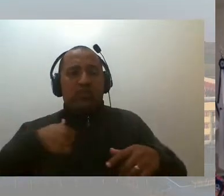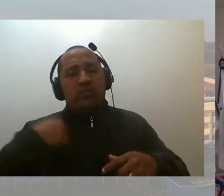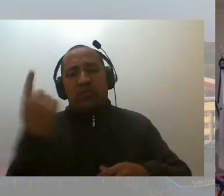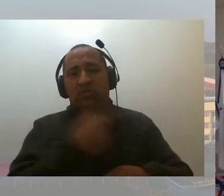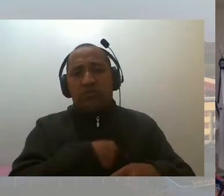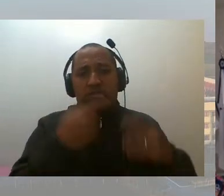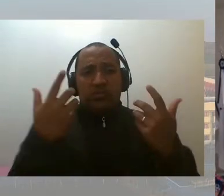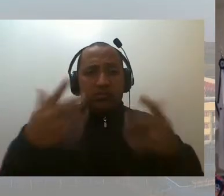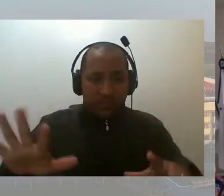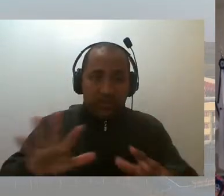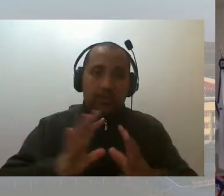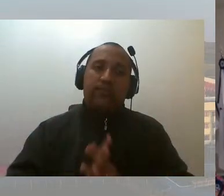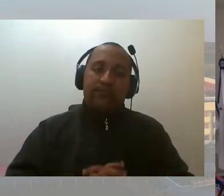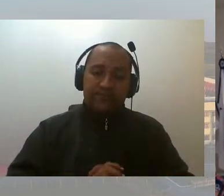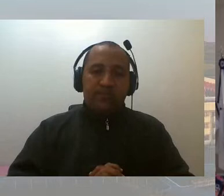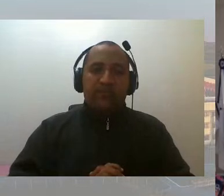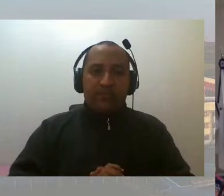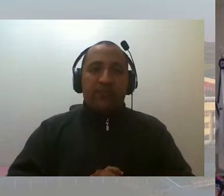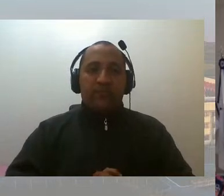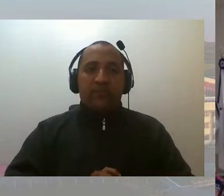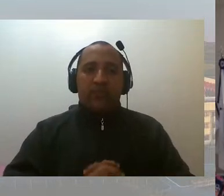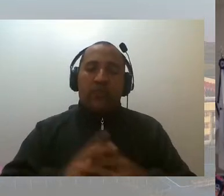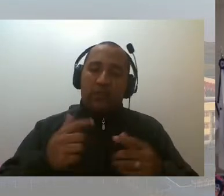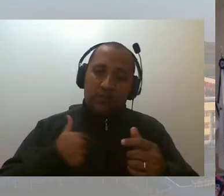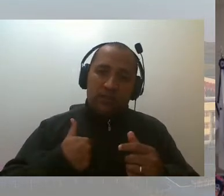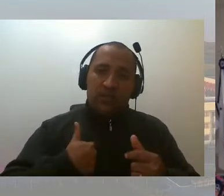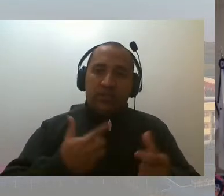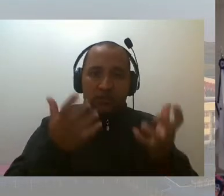Eu quero também deixar